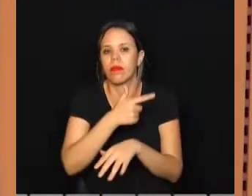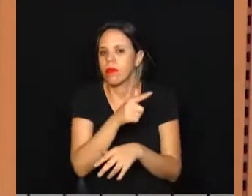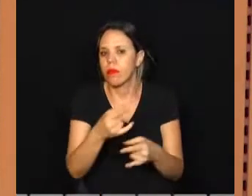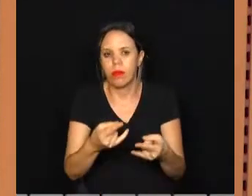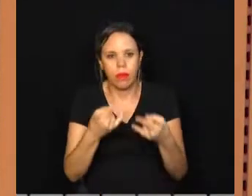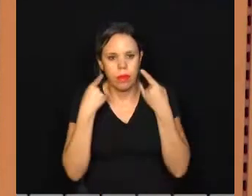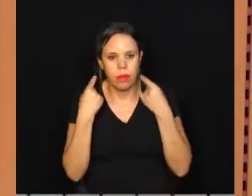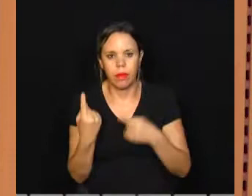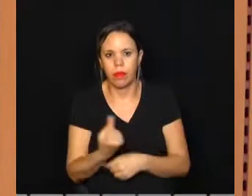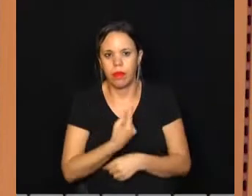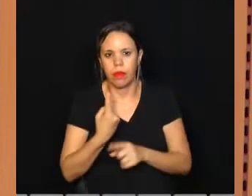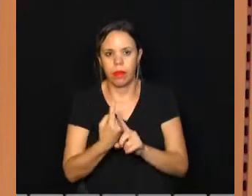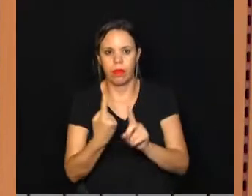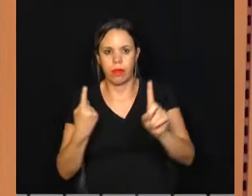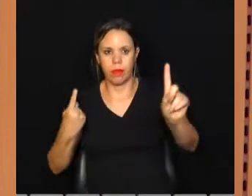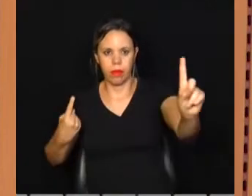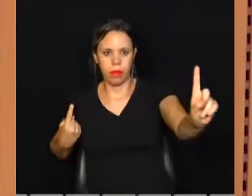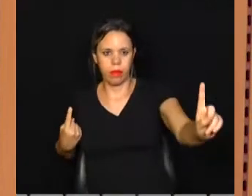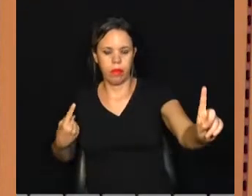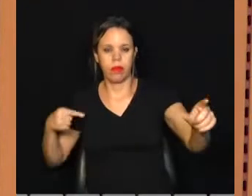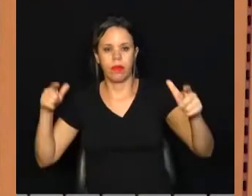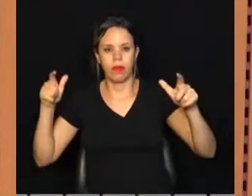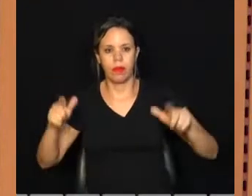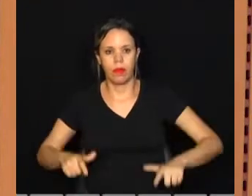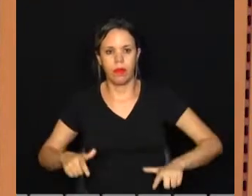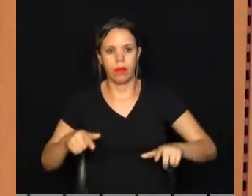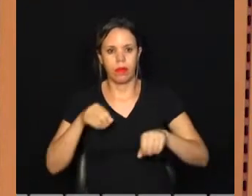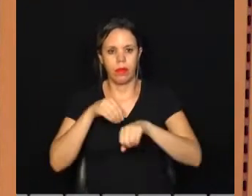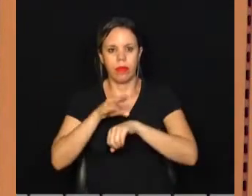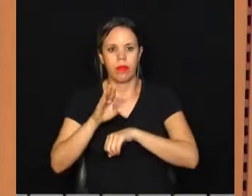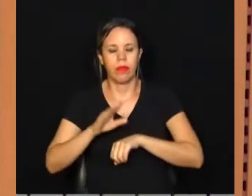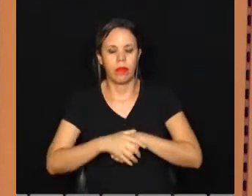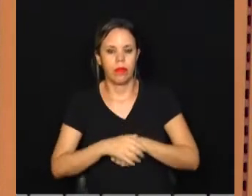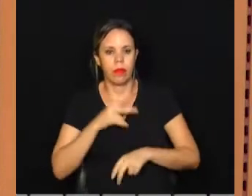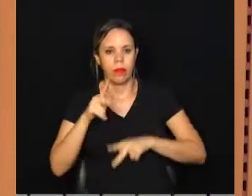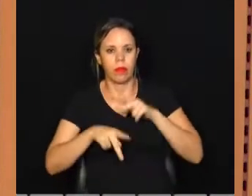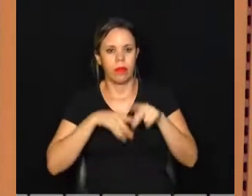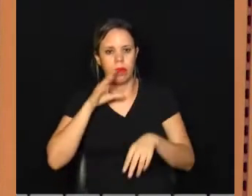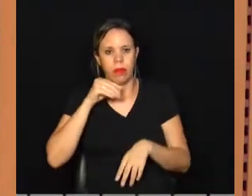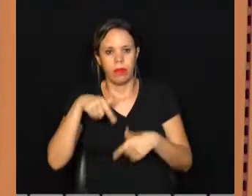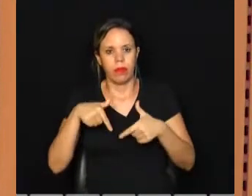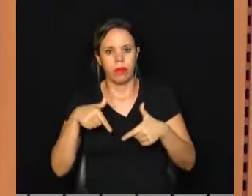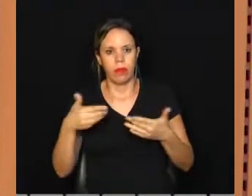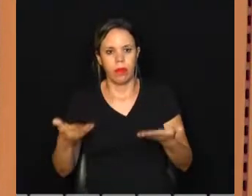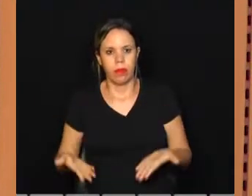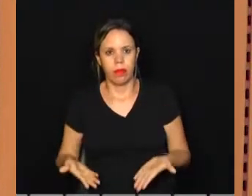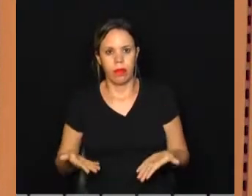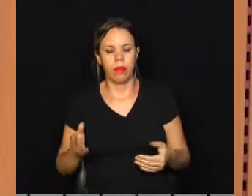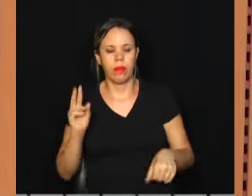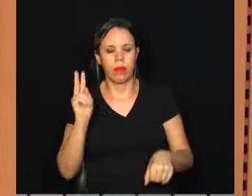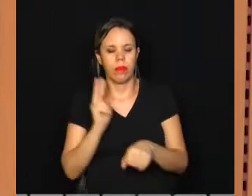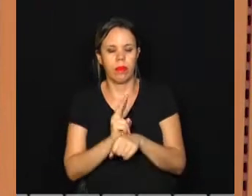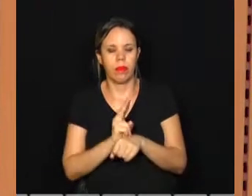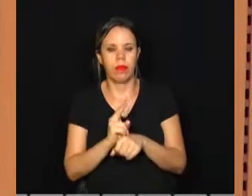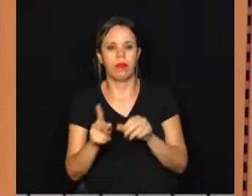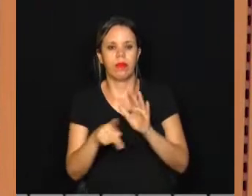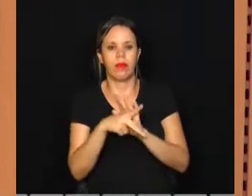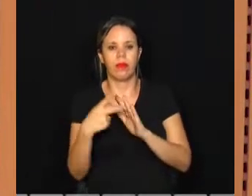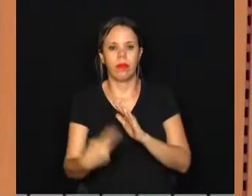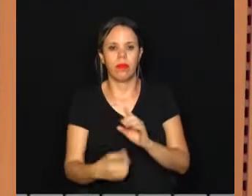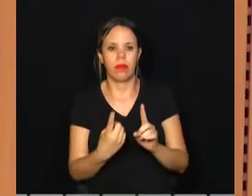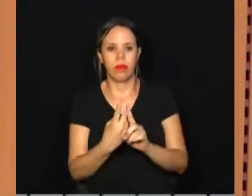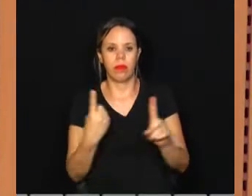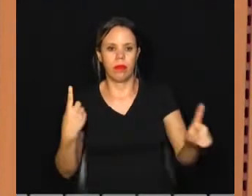porque estou isolado nesse espaço aqui de transmissão e os trabalhadoras aqui estão protegidos, que estão